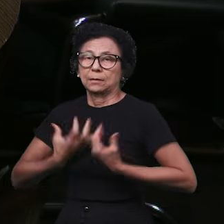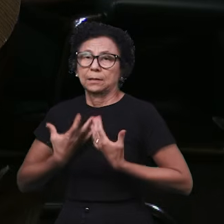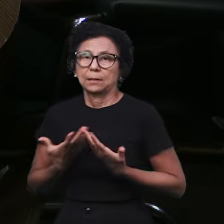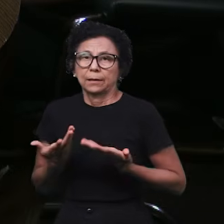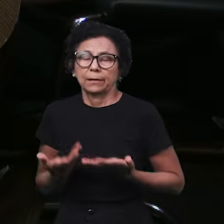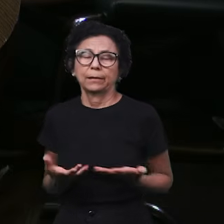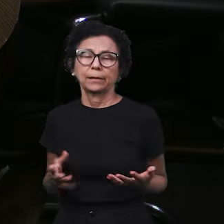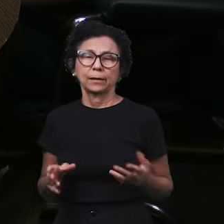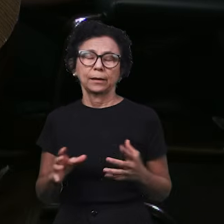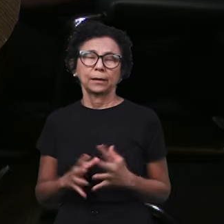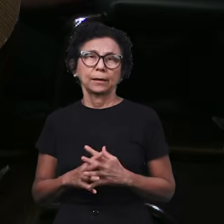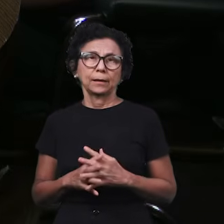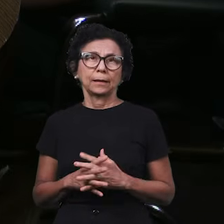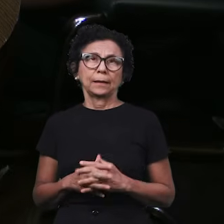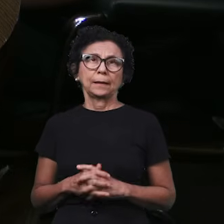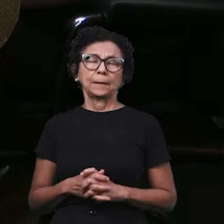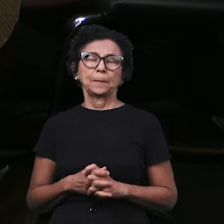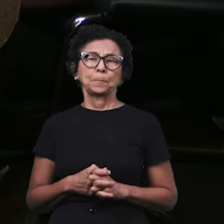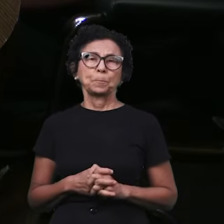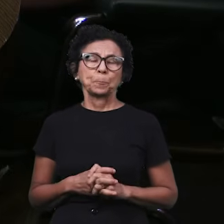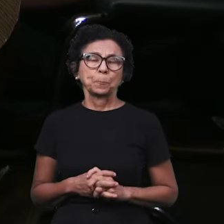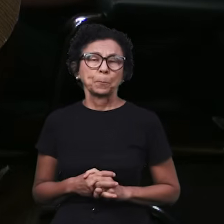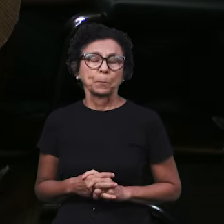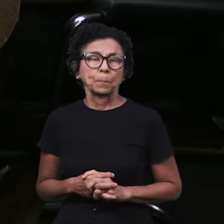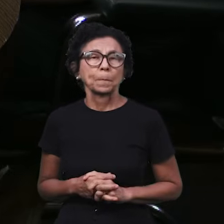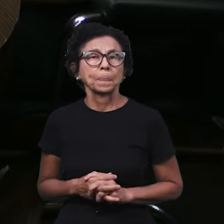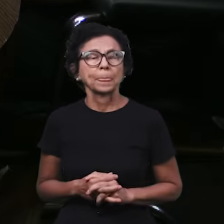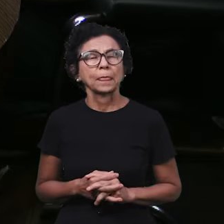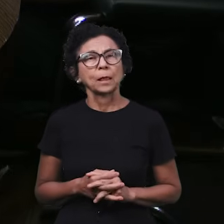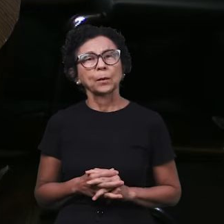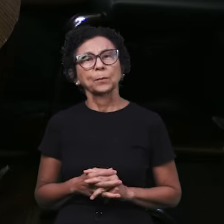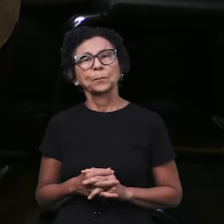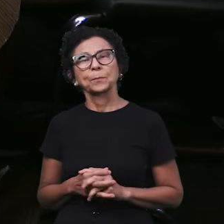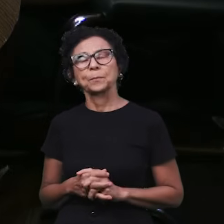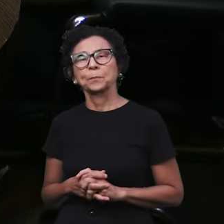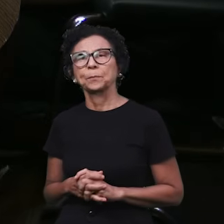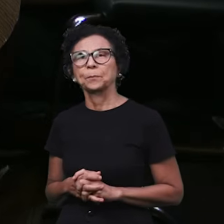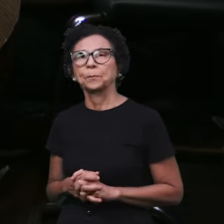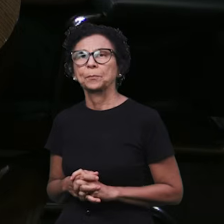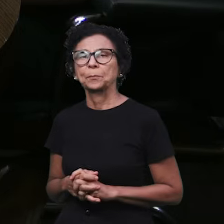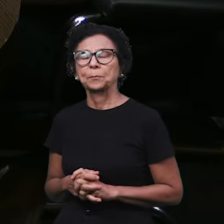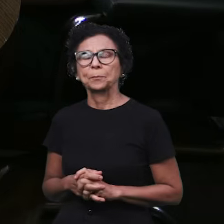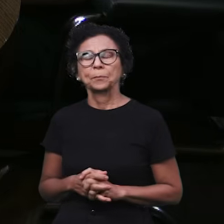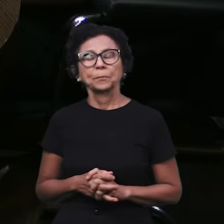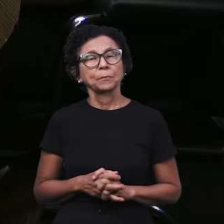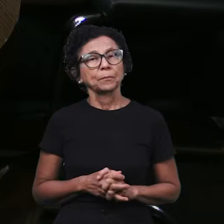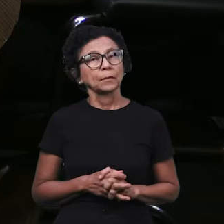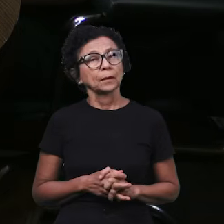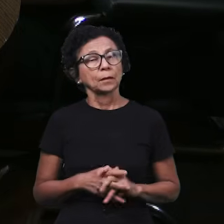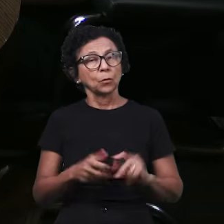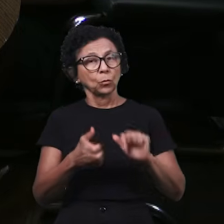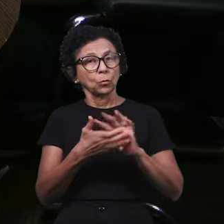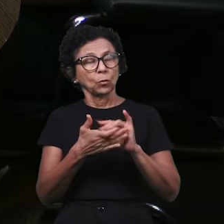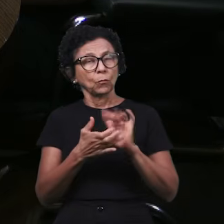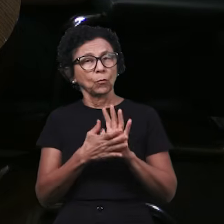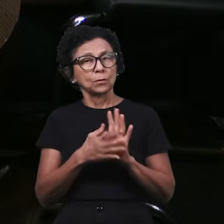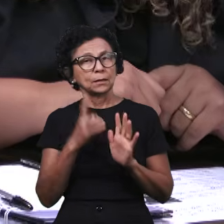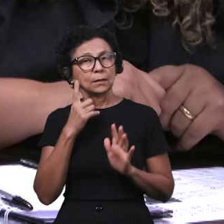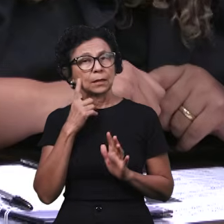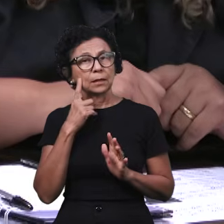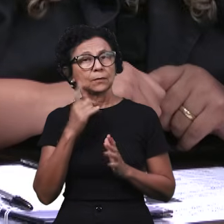né? Nas referências que se usa, primeiro que a gente tem que entender qual que é a mensagem central do